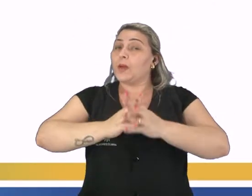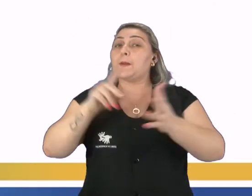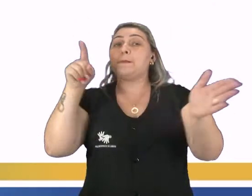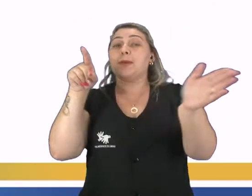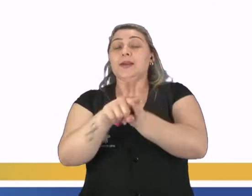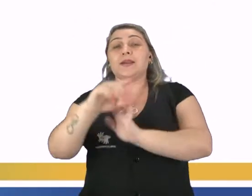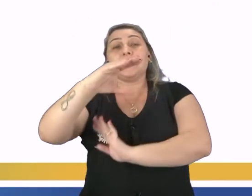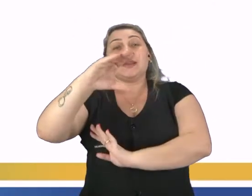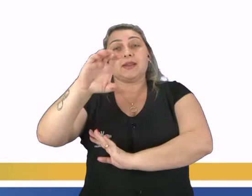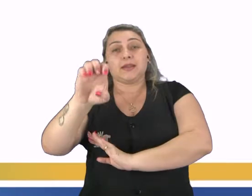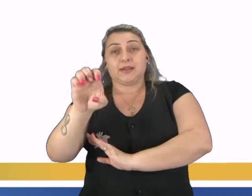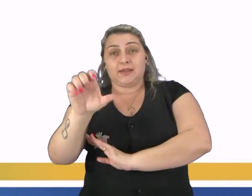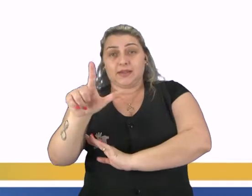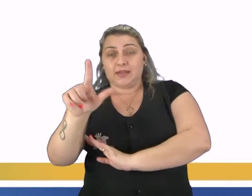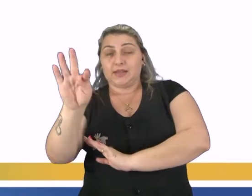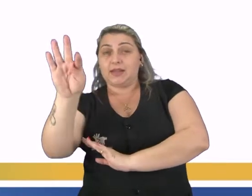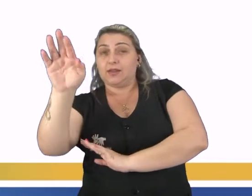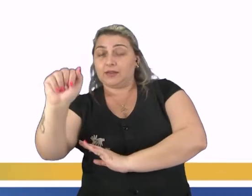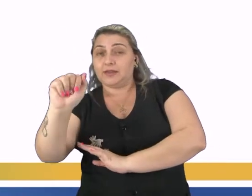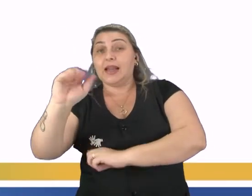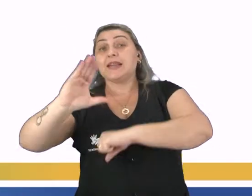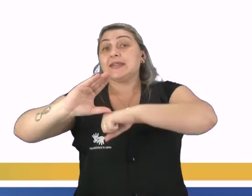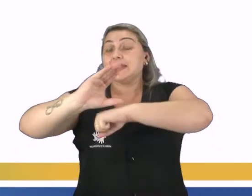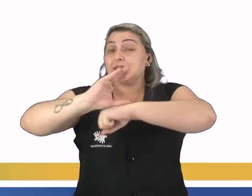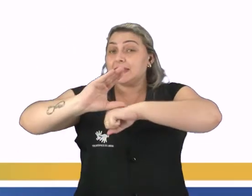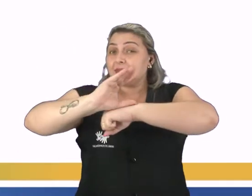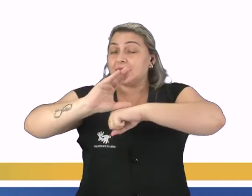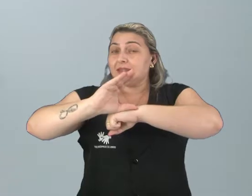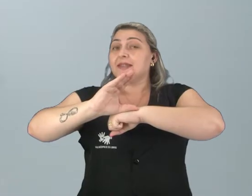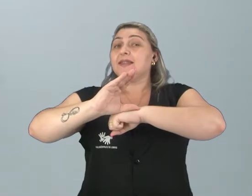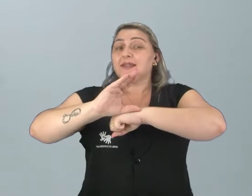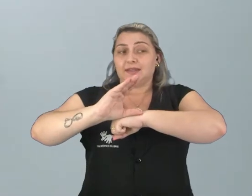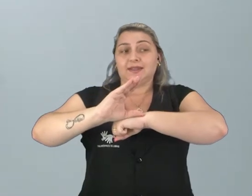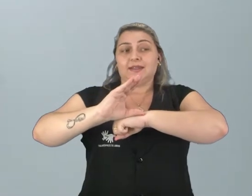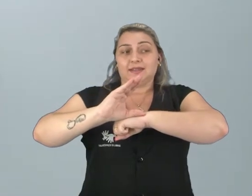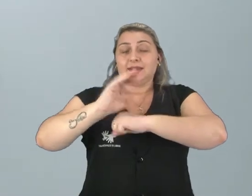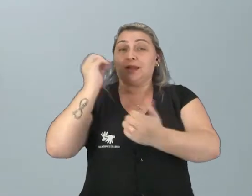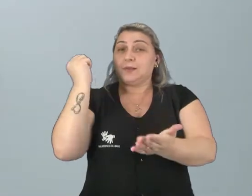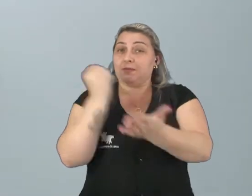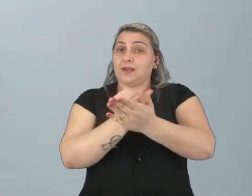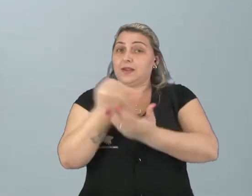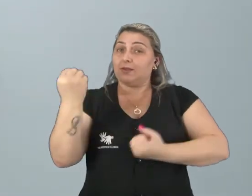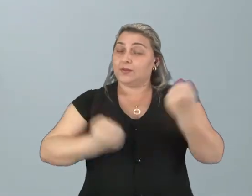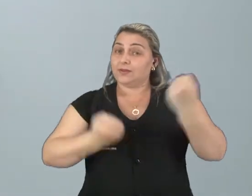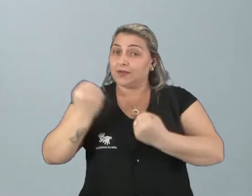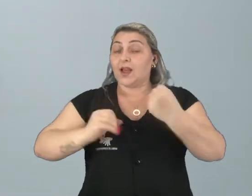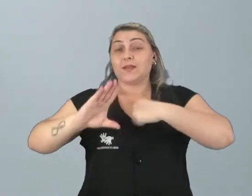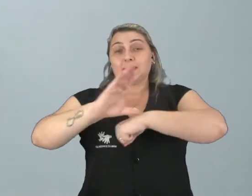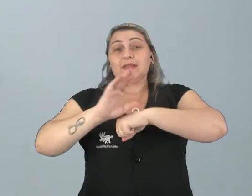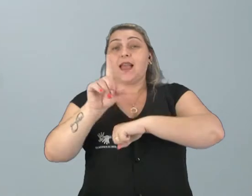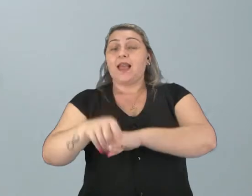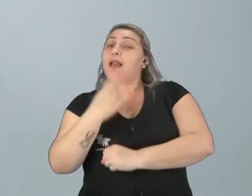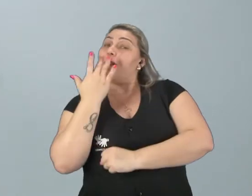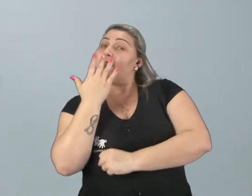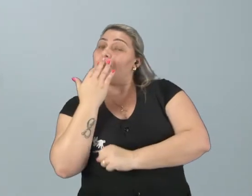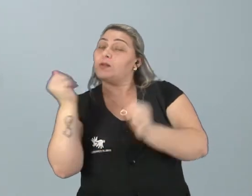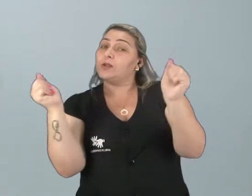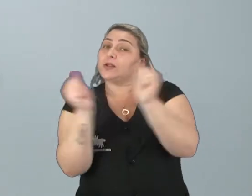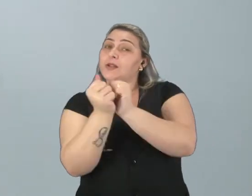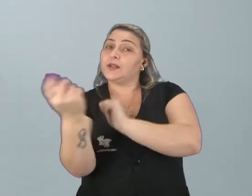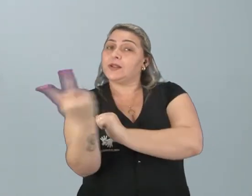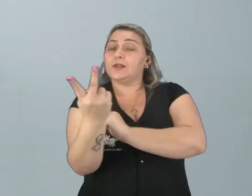o Celta cinza, Celta é o nome da marca do carro, cinza é a cor. E juntando as